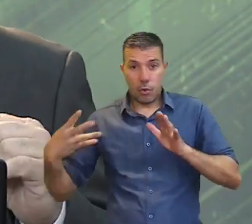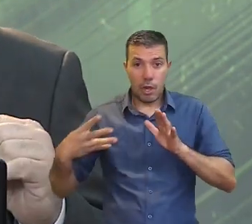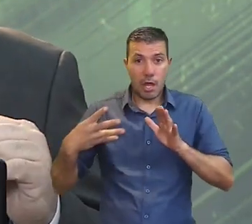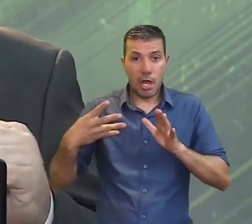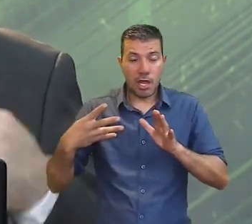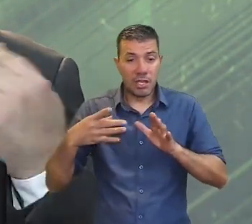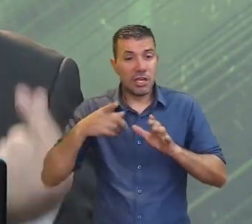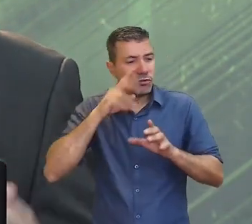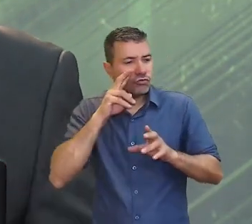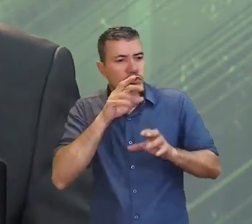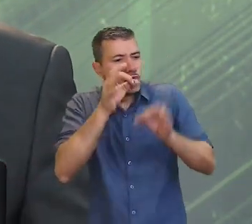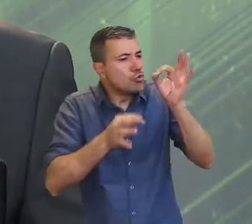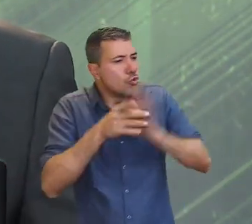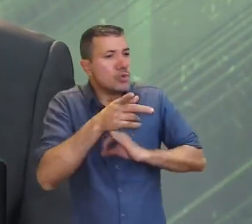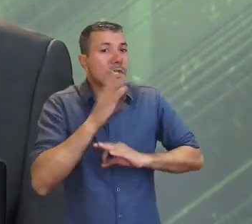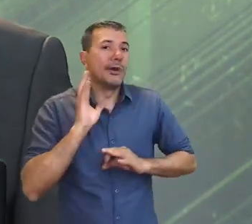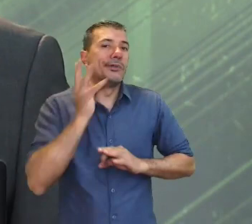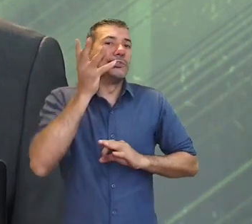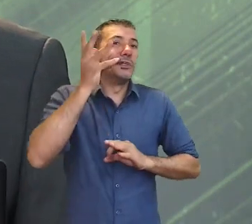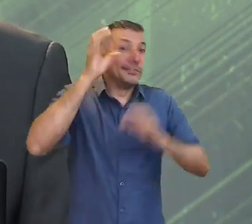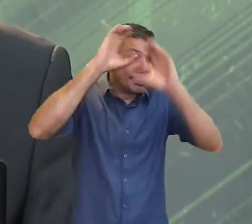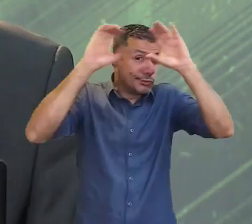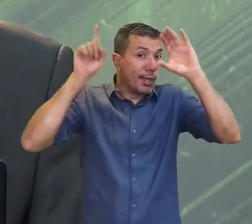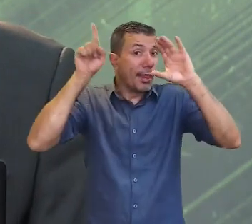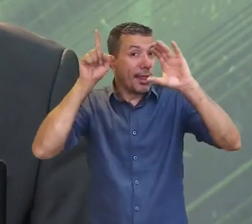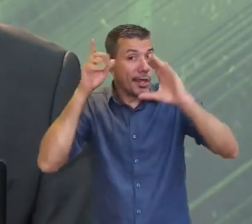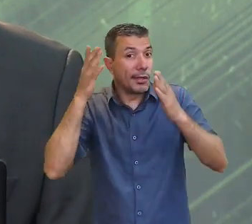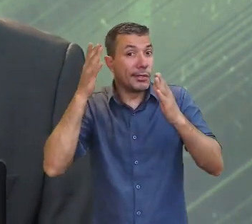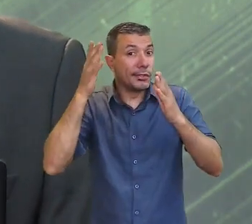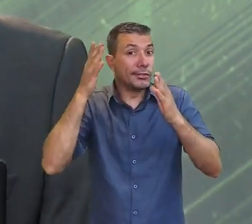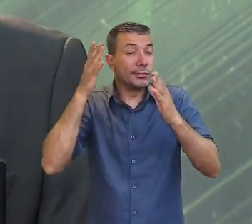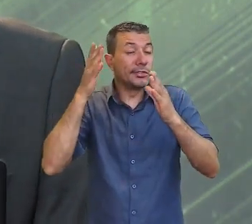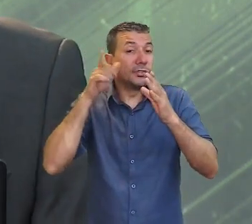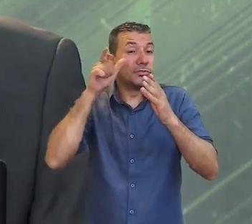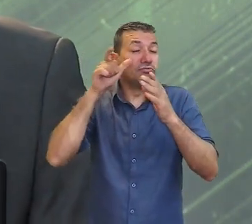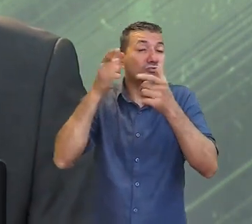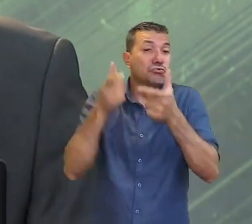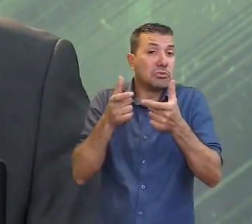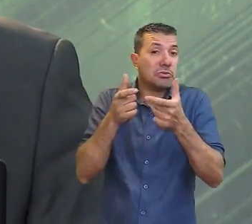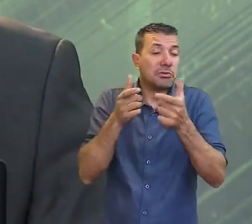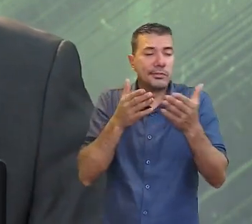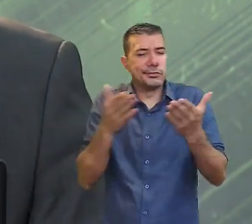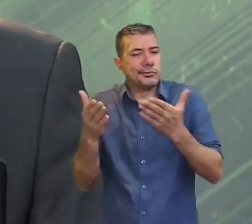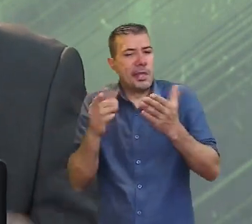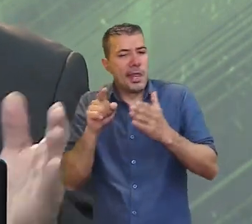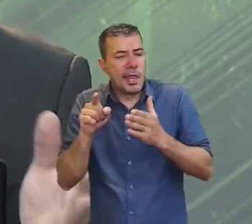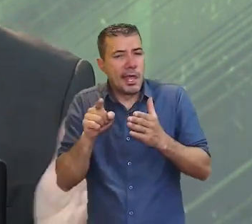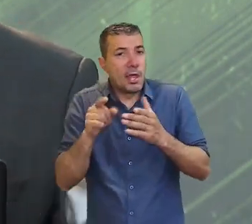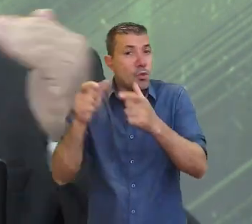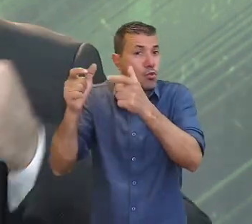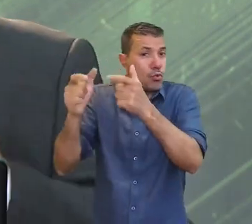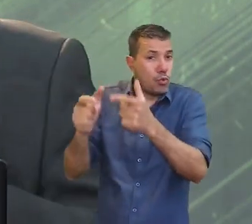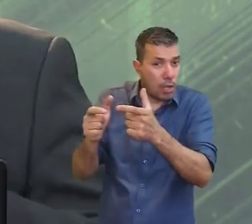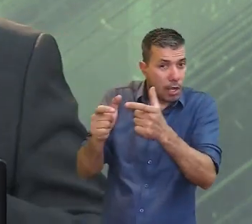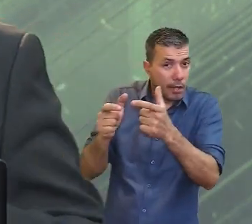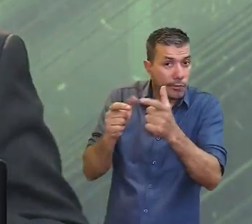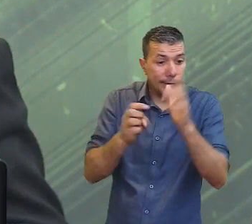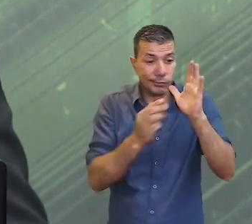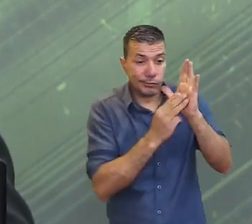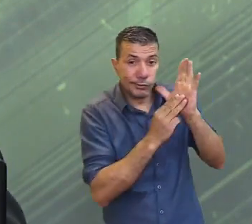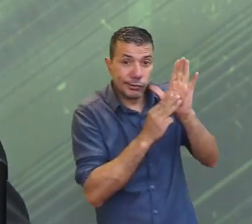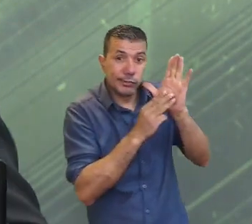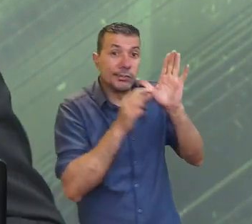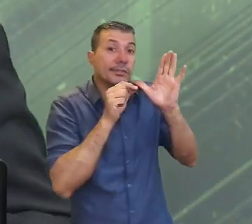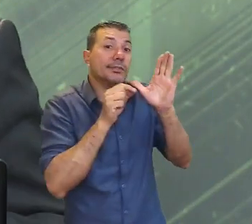esse juízo, já que ele ocorre no céu, o santuário também deve estar localizado nesse mesmo lugar. Portanto, enquanto Daniel, esse